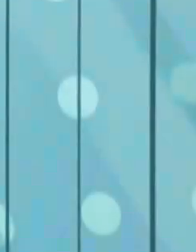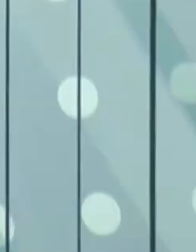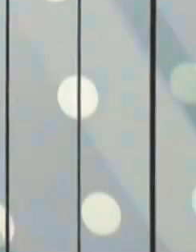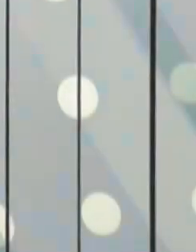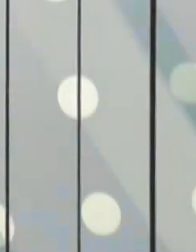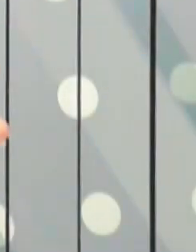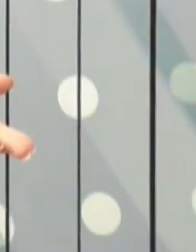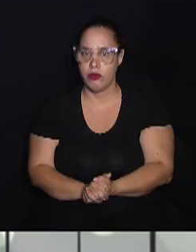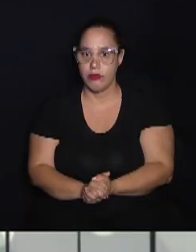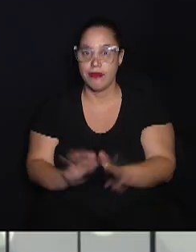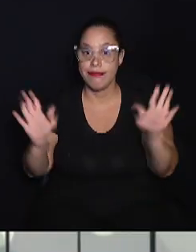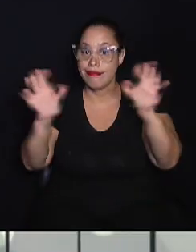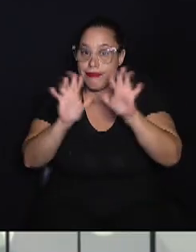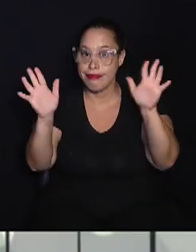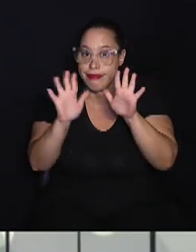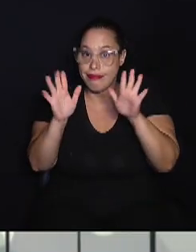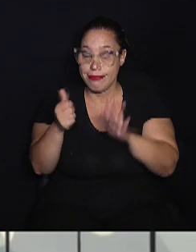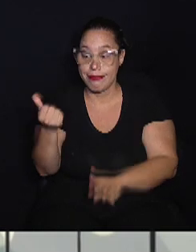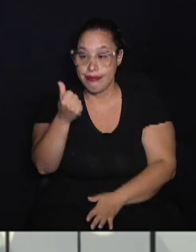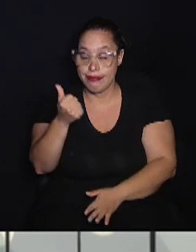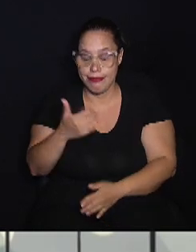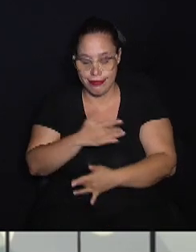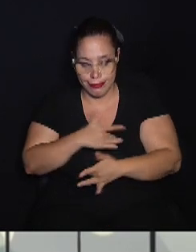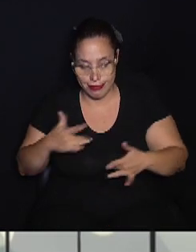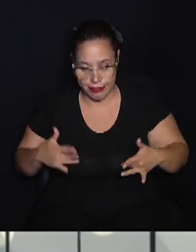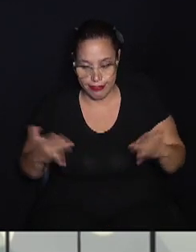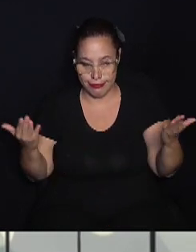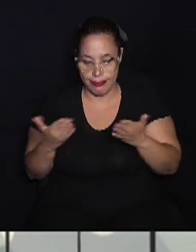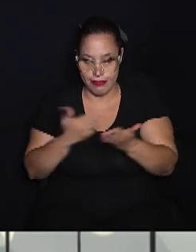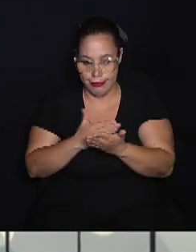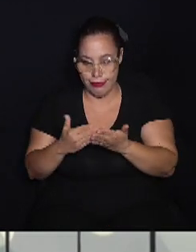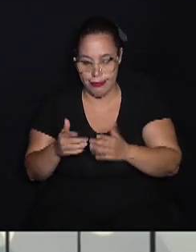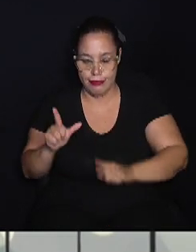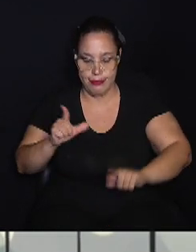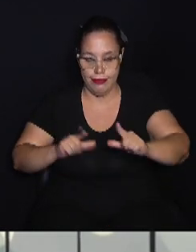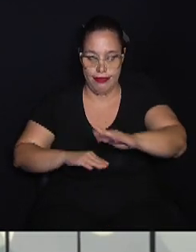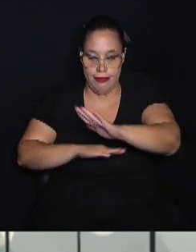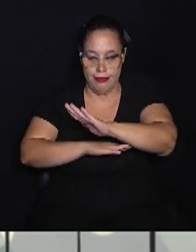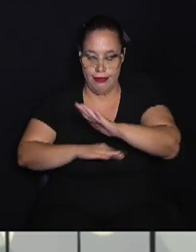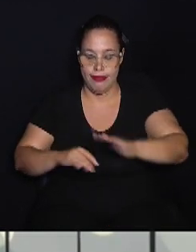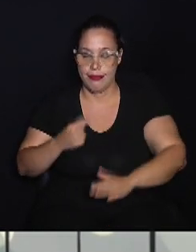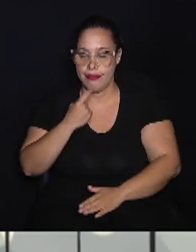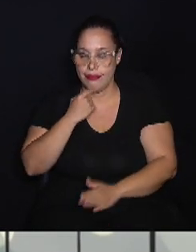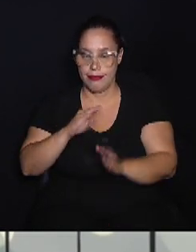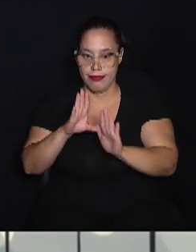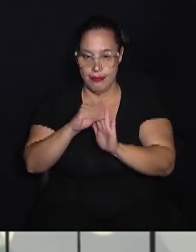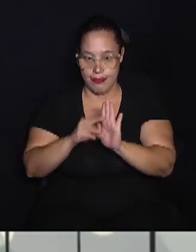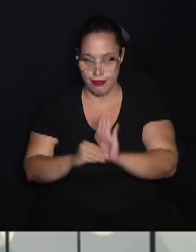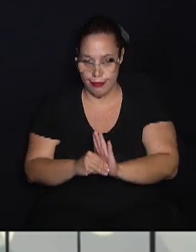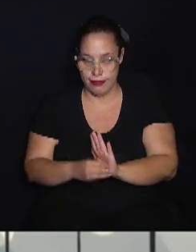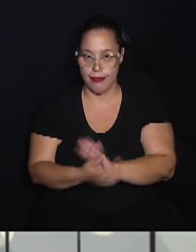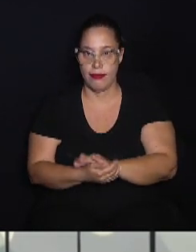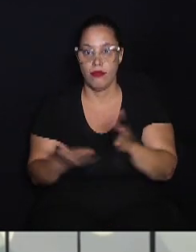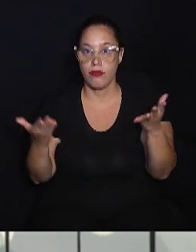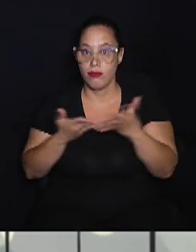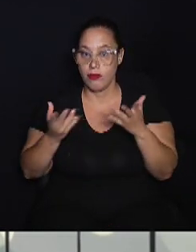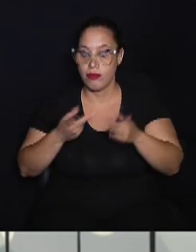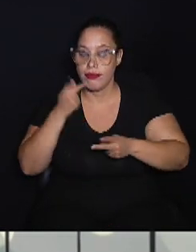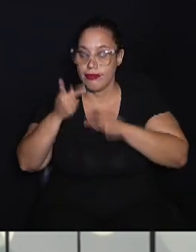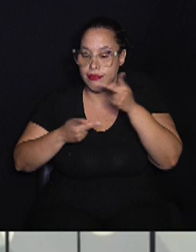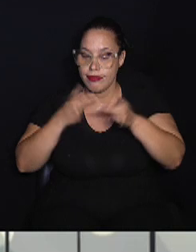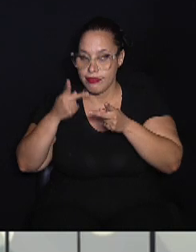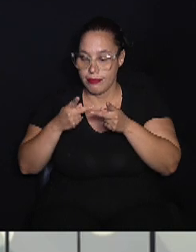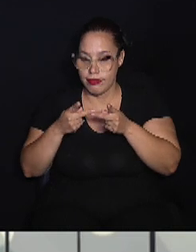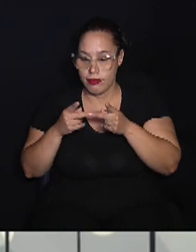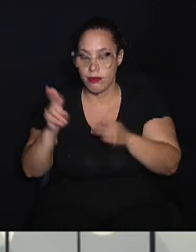saúde Olá pessoal mais um saúde agora Começando aqui na programação da TV Câmara Campinas hoje nós vamos falar